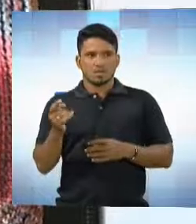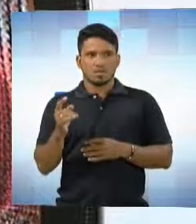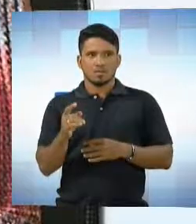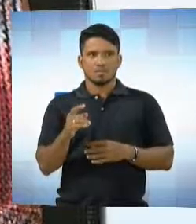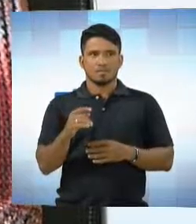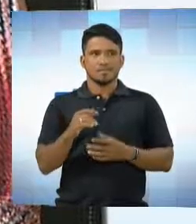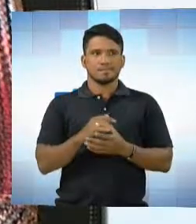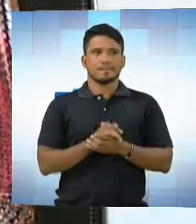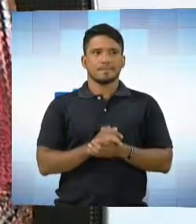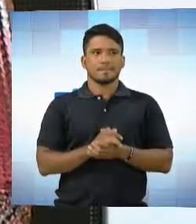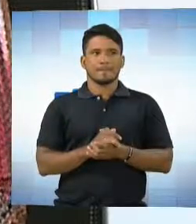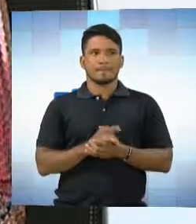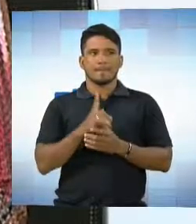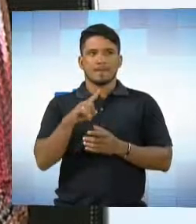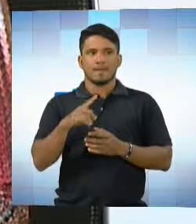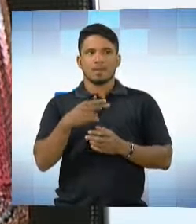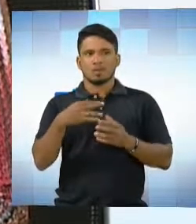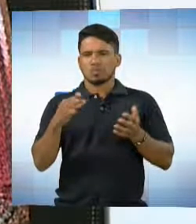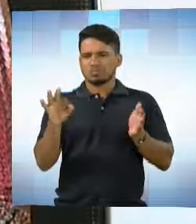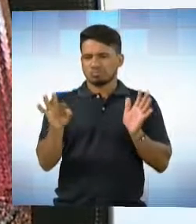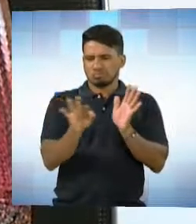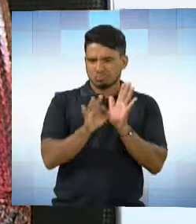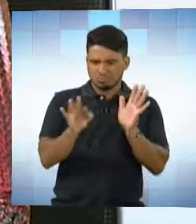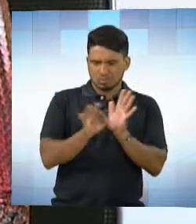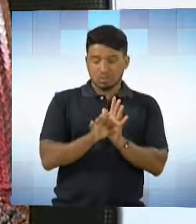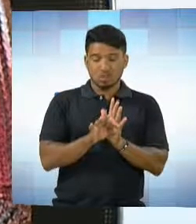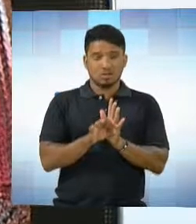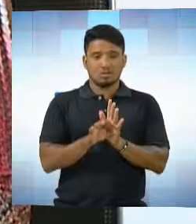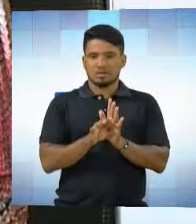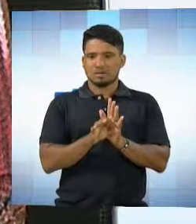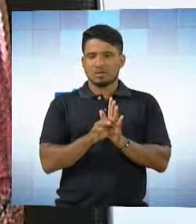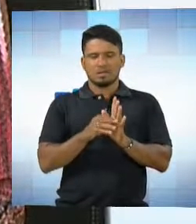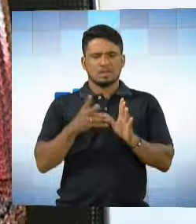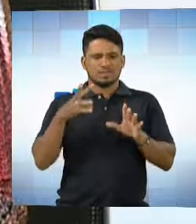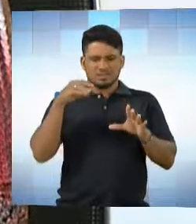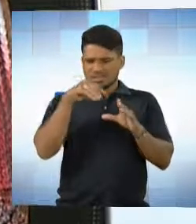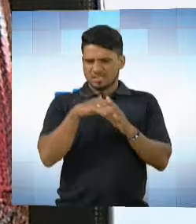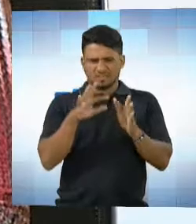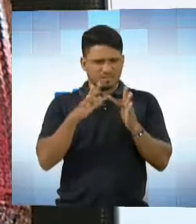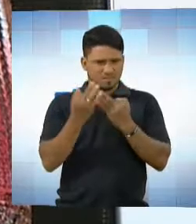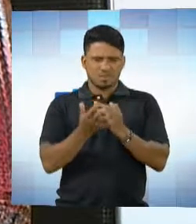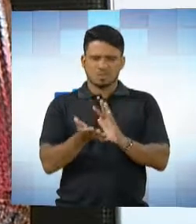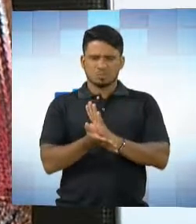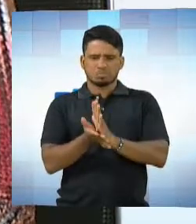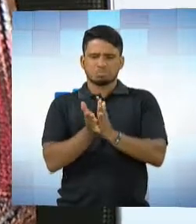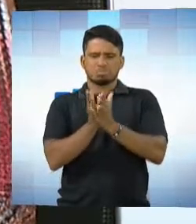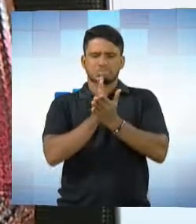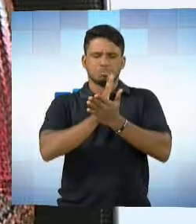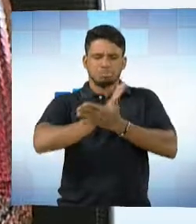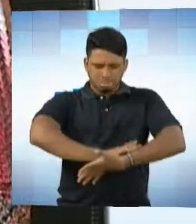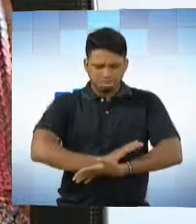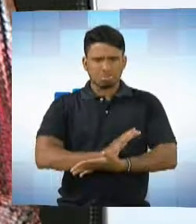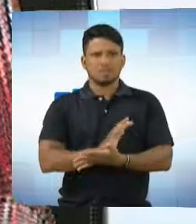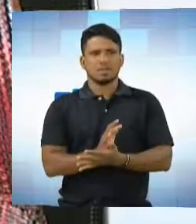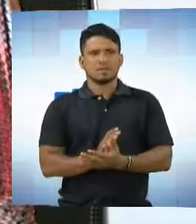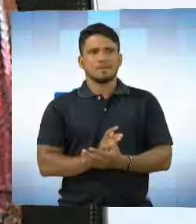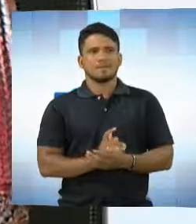notícia nova, é a questão das drogas, ela está sendo muito infiltrada nas famílias, e isso está, de certa